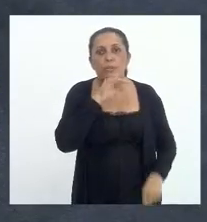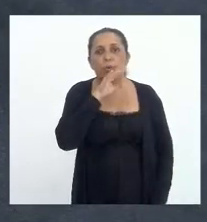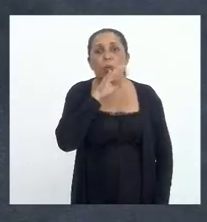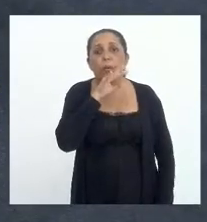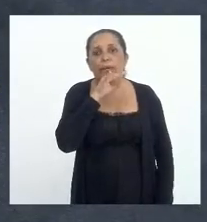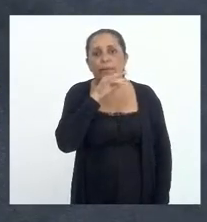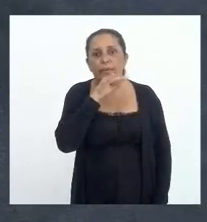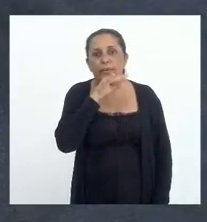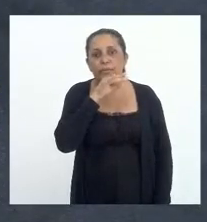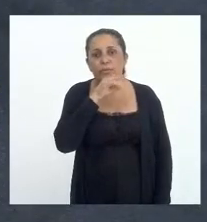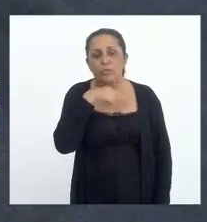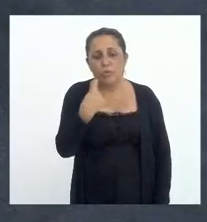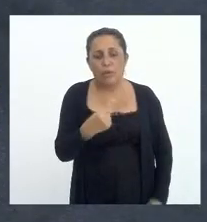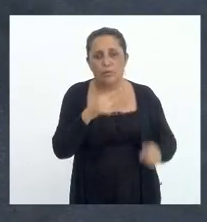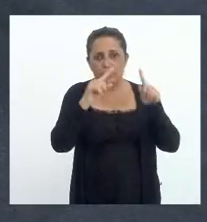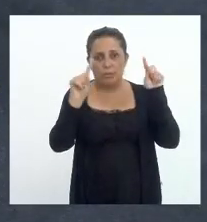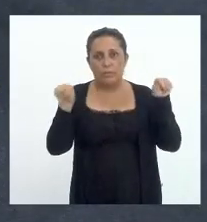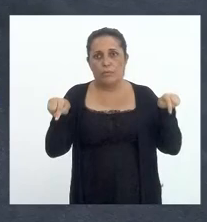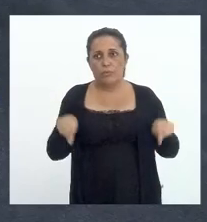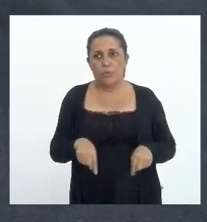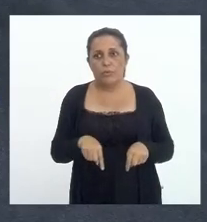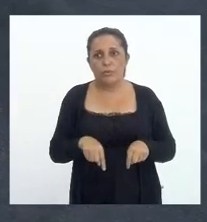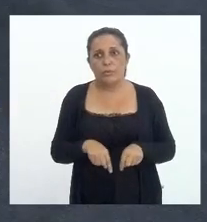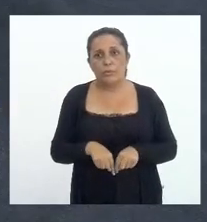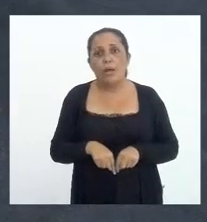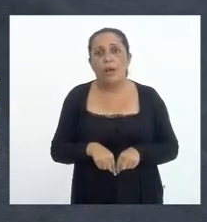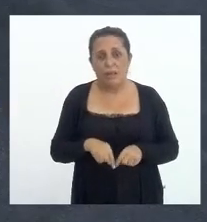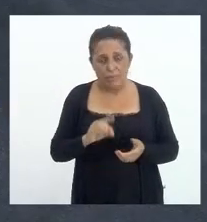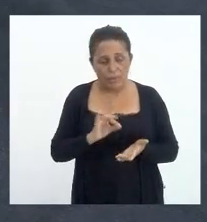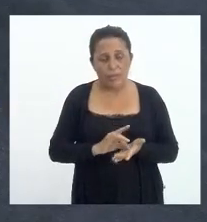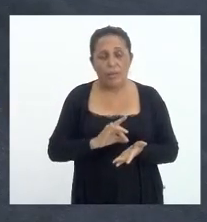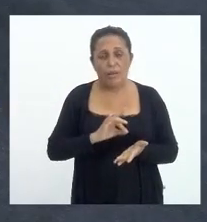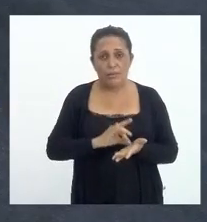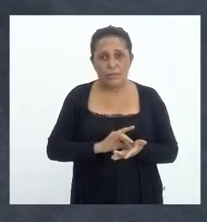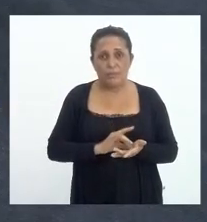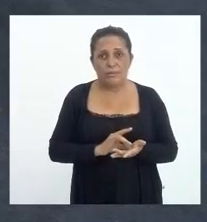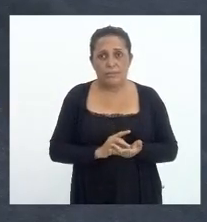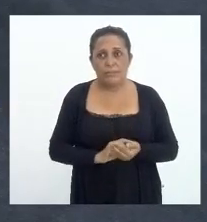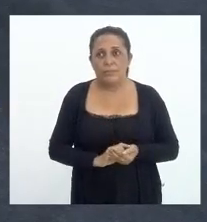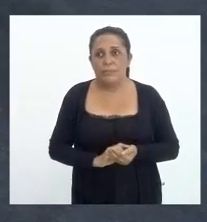gente, servidores. É uma coisa inacreditável.